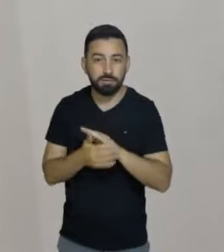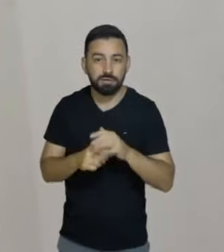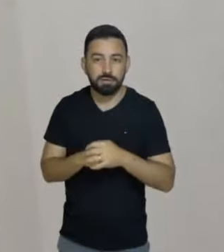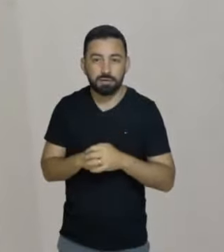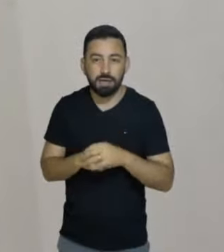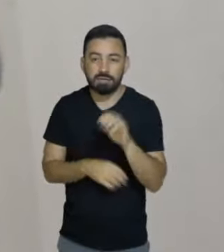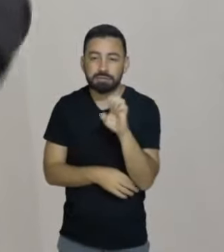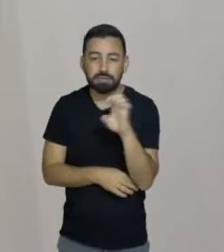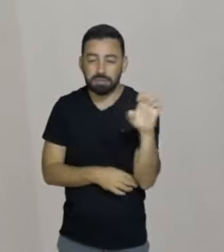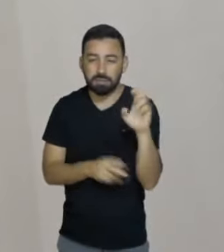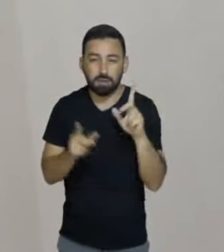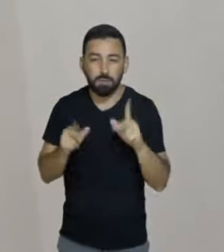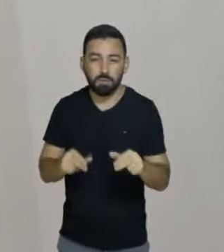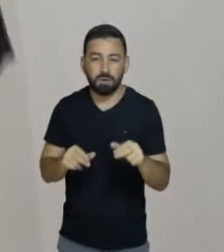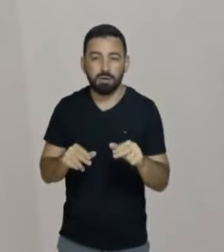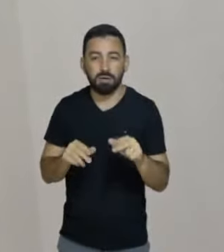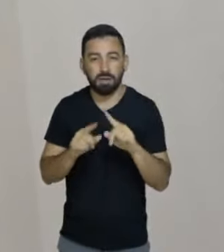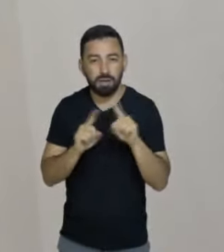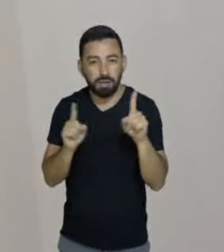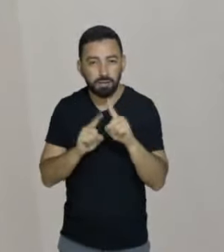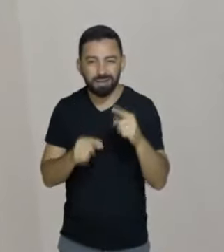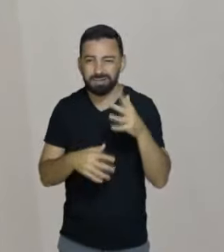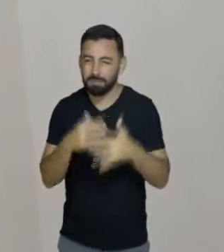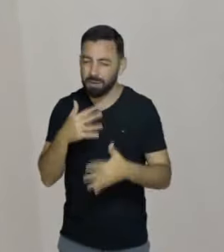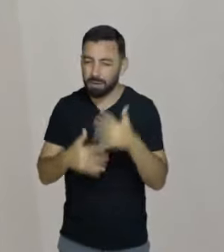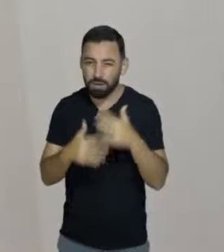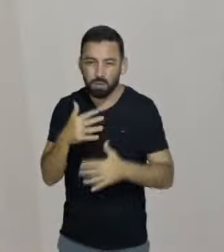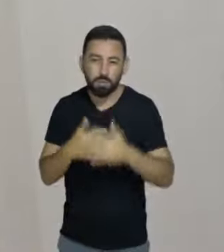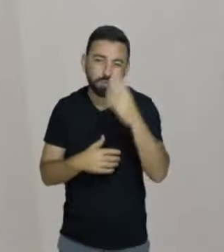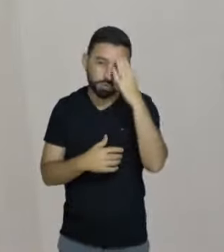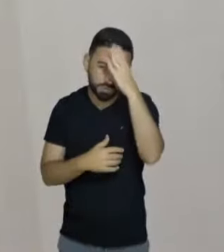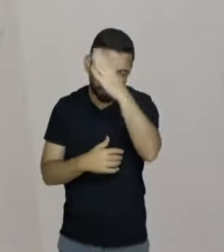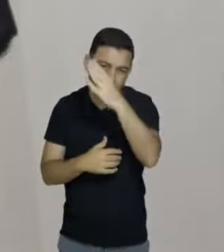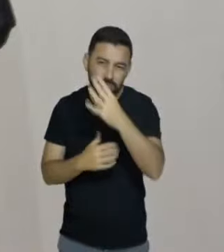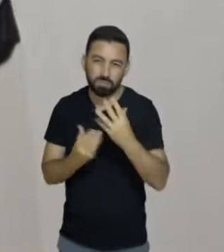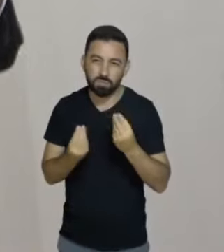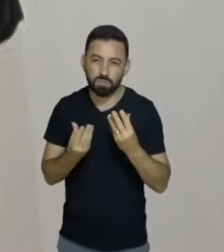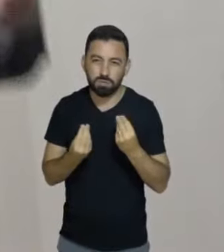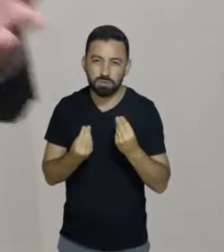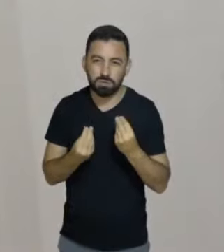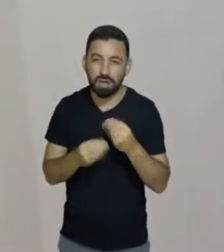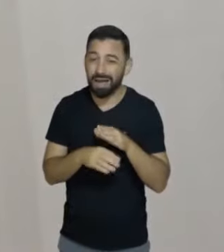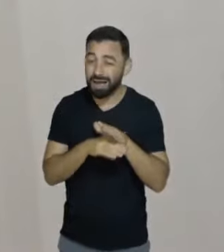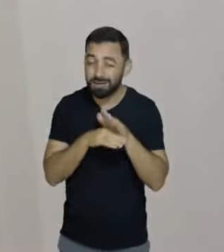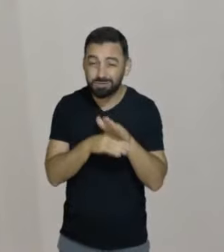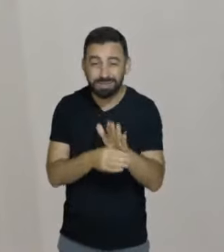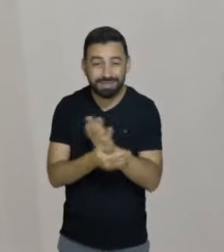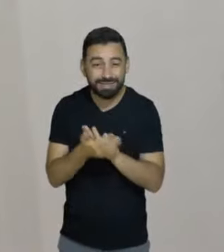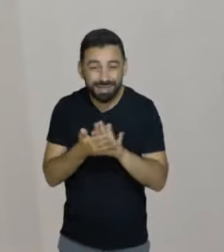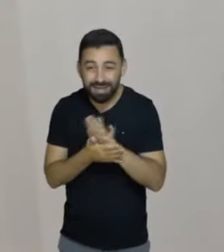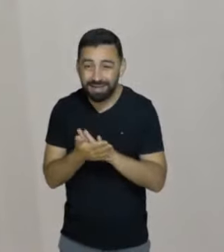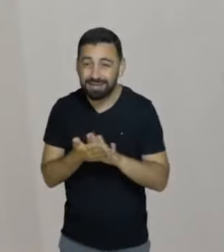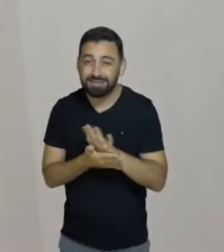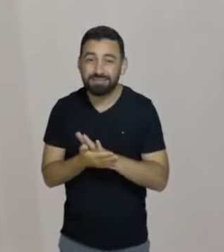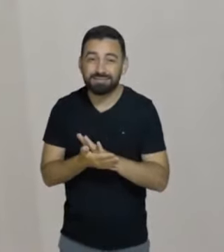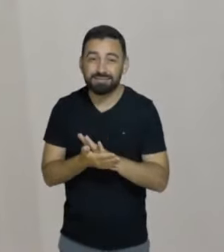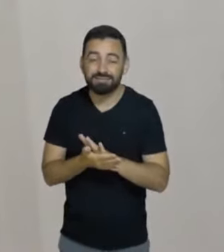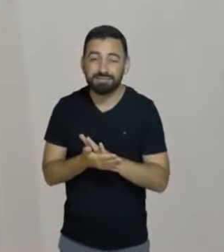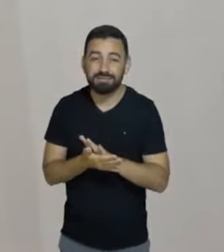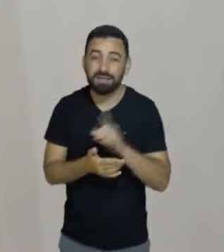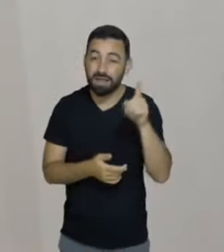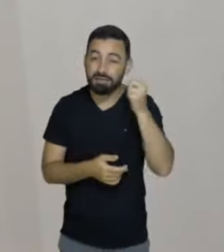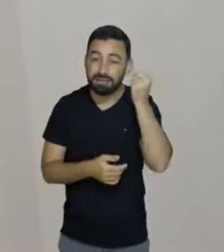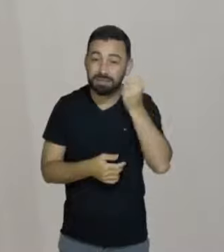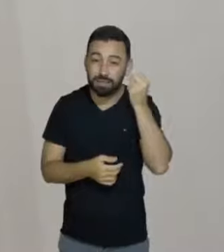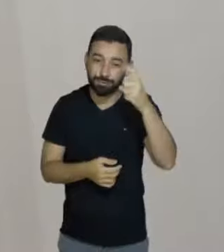mesma esquerda que muito atrapalhou o presidente Bolsonaro, que ao invés de ajudar lá no plenário, no Senado, todo